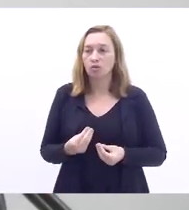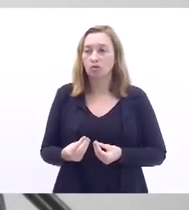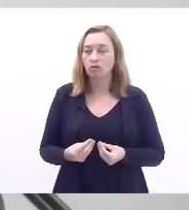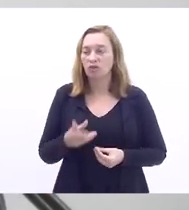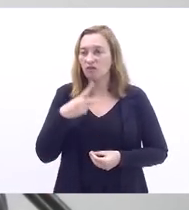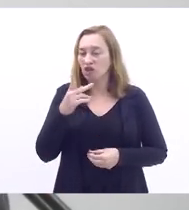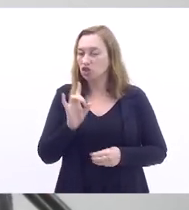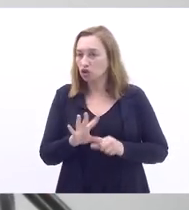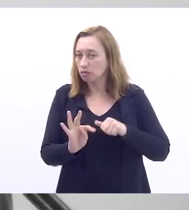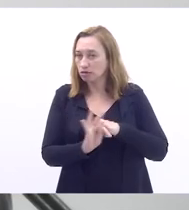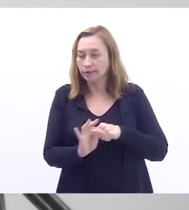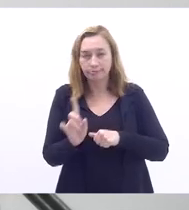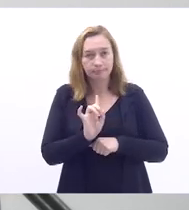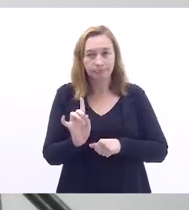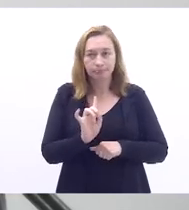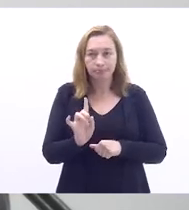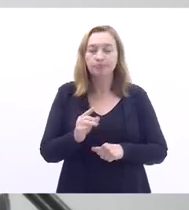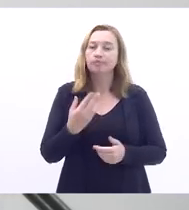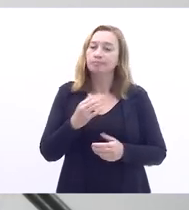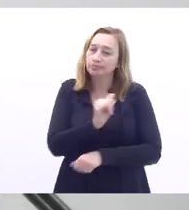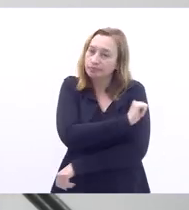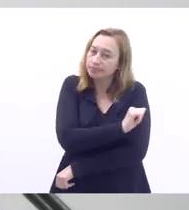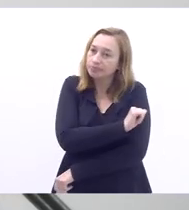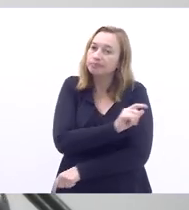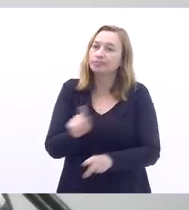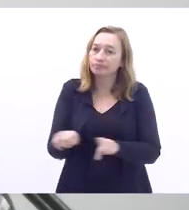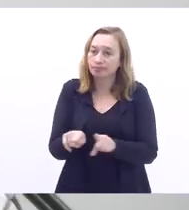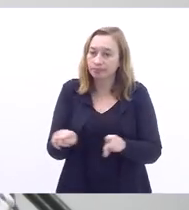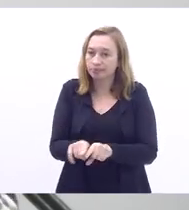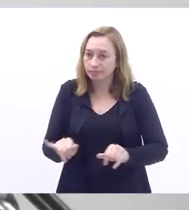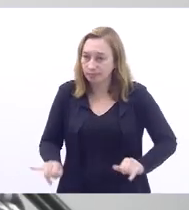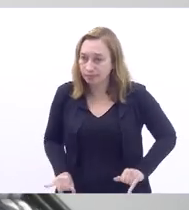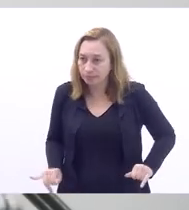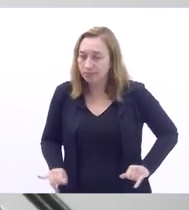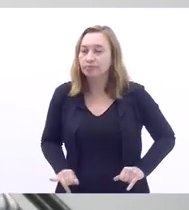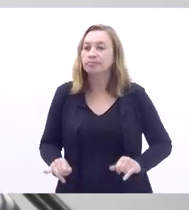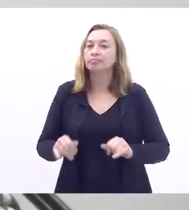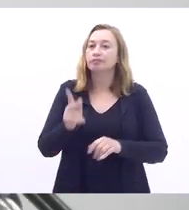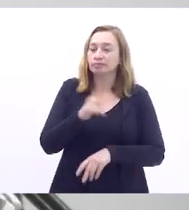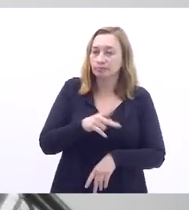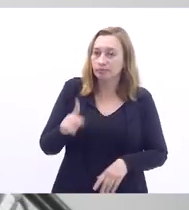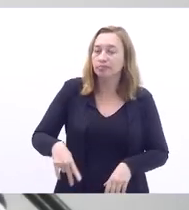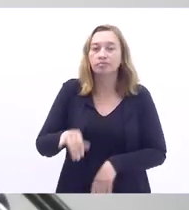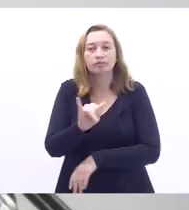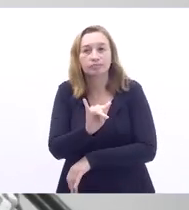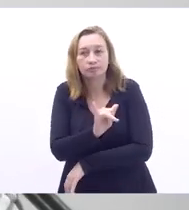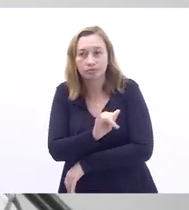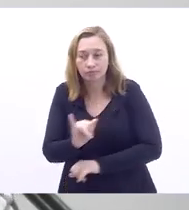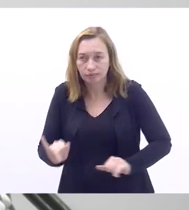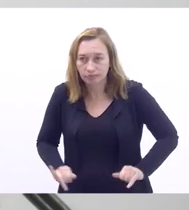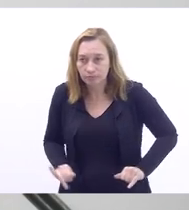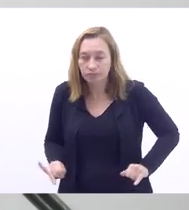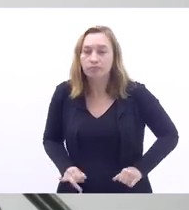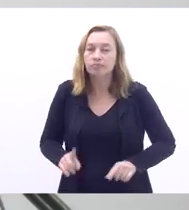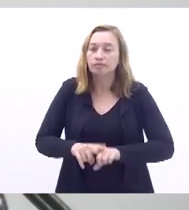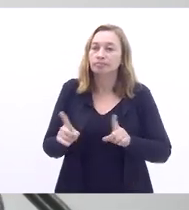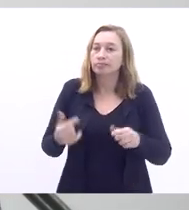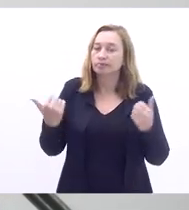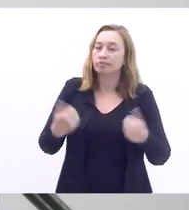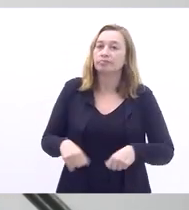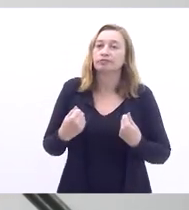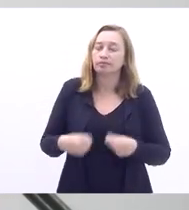somente pelos técnicos Porque nossos estudantes só os nossos docentes sofre Mas é uma universidade